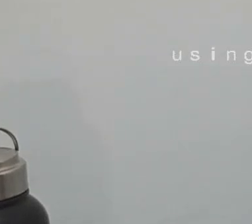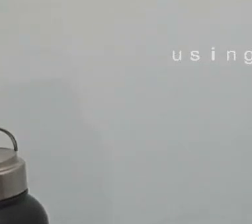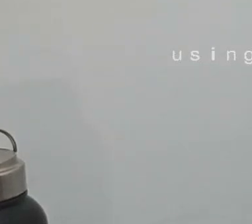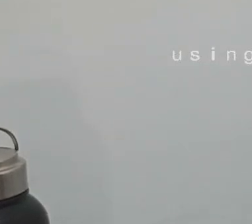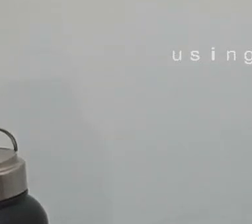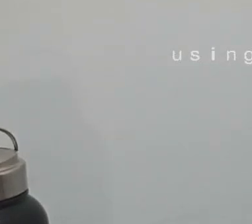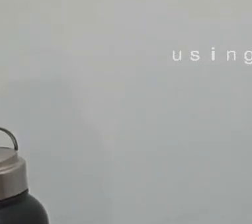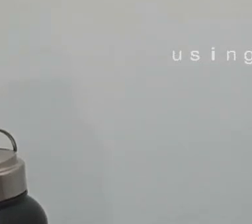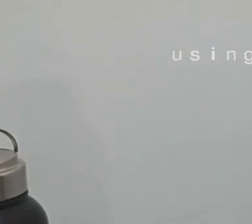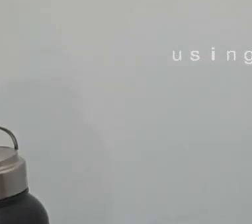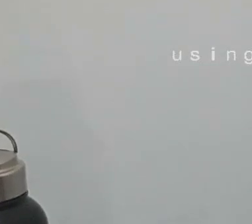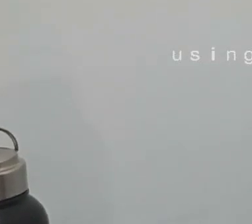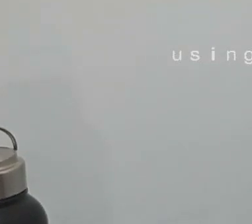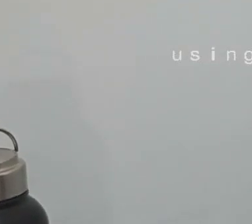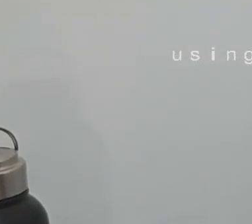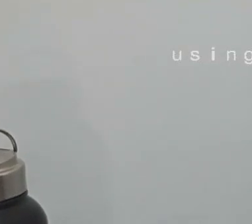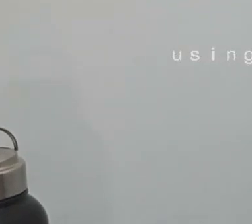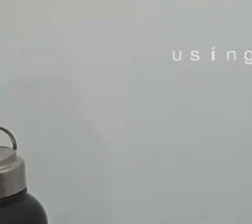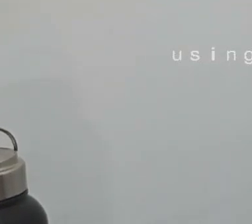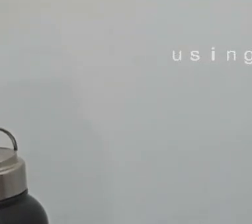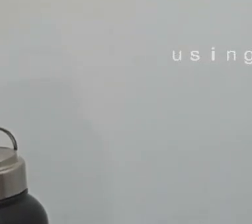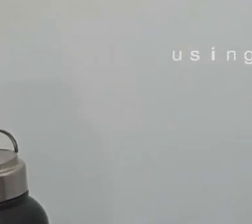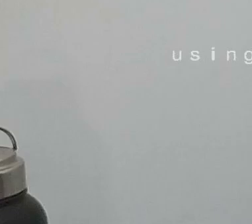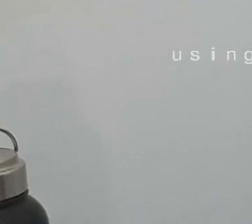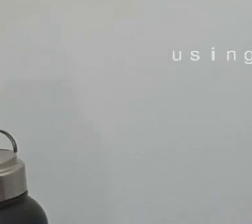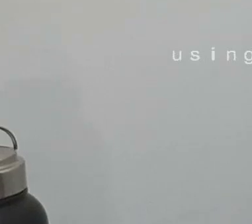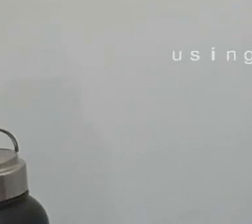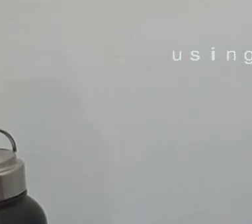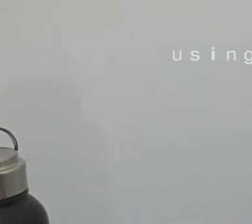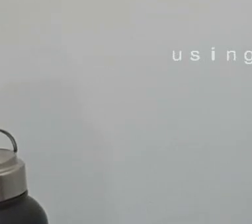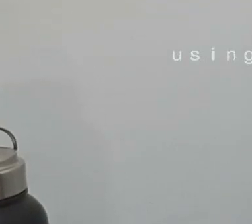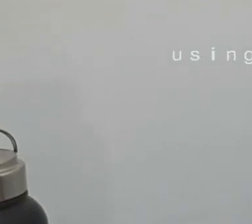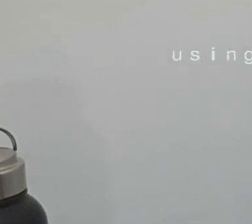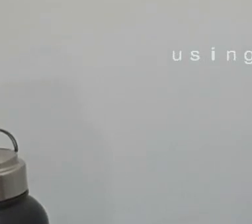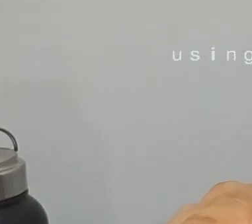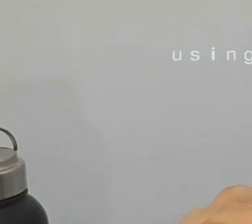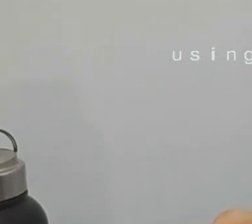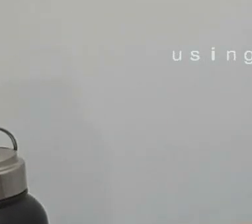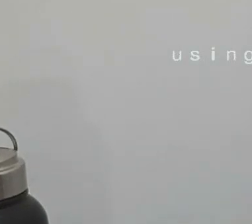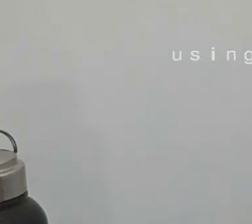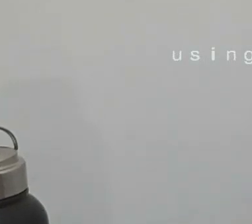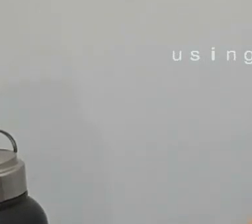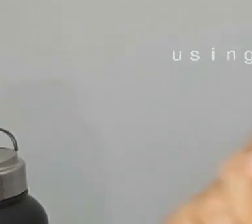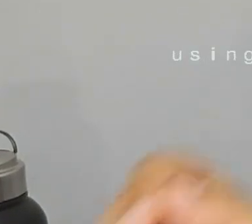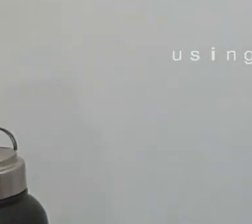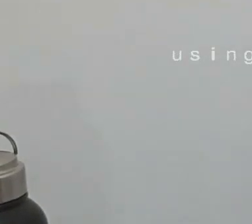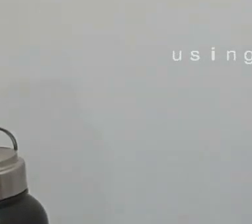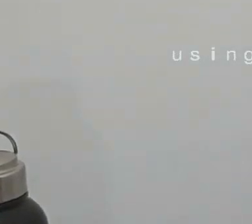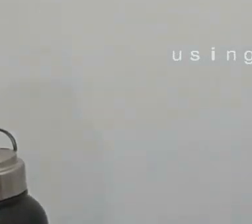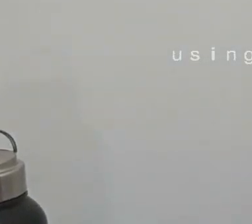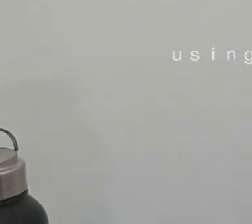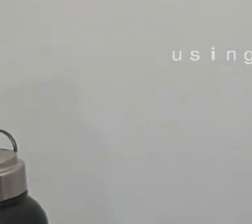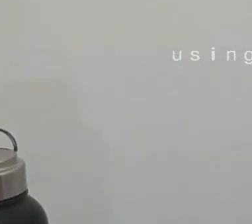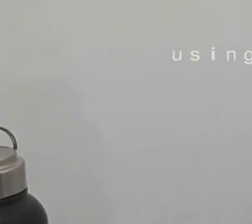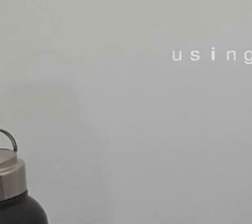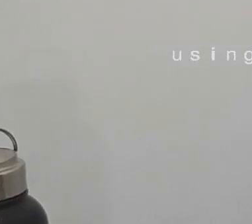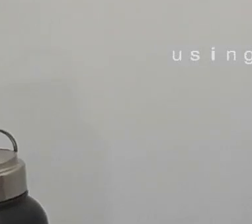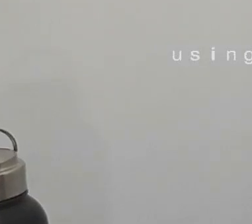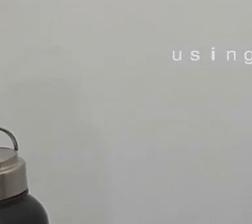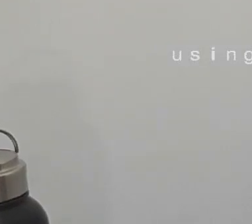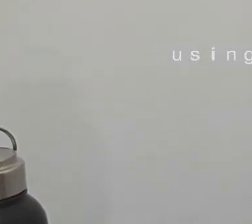ver o QR Code. Mas eu vou ser bonzinho, eu vou deixar o link aqui embaixo para vocês.